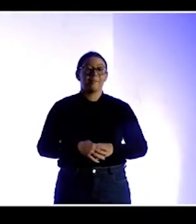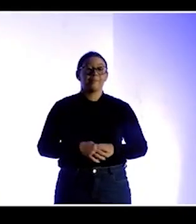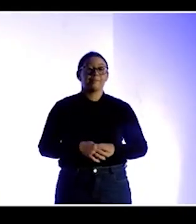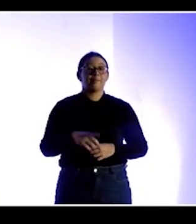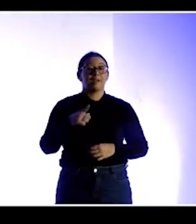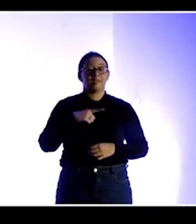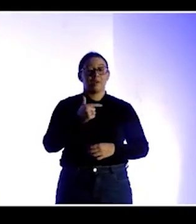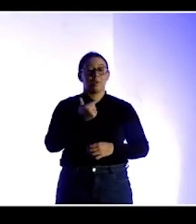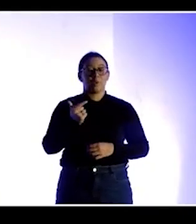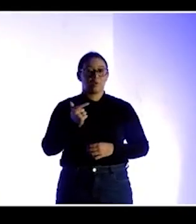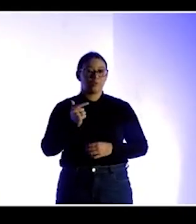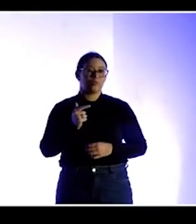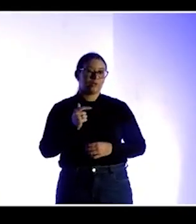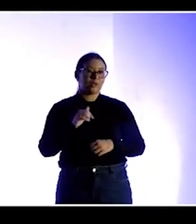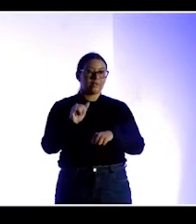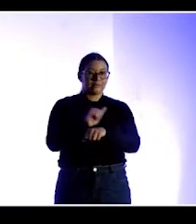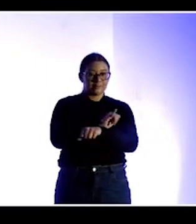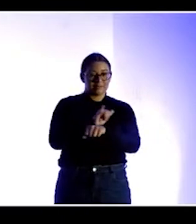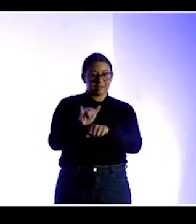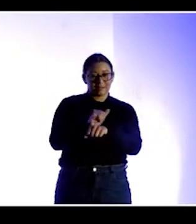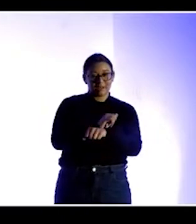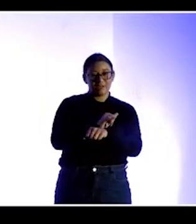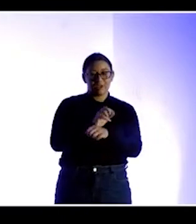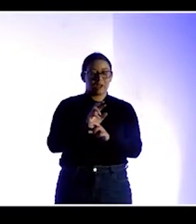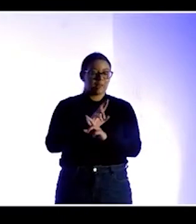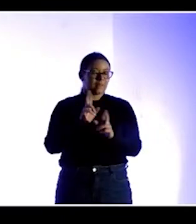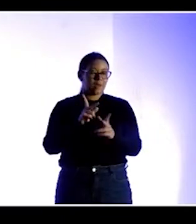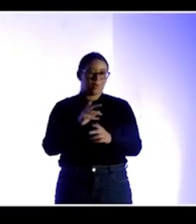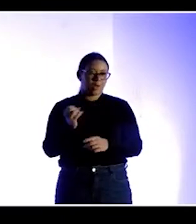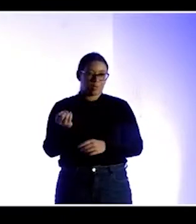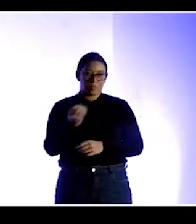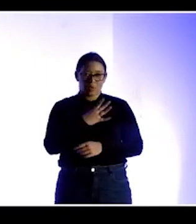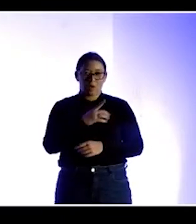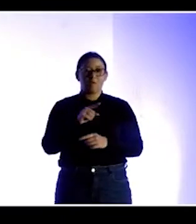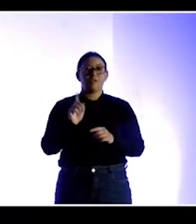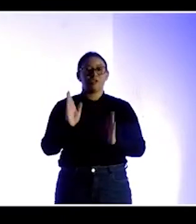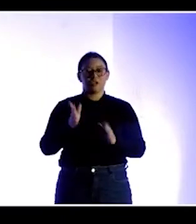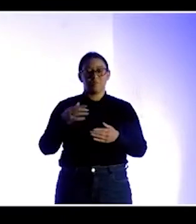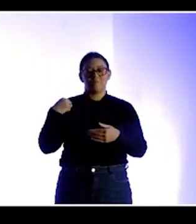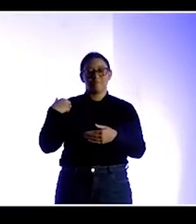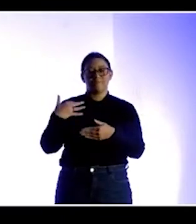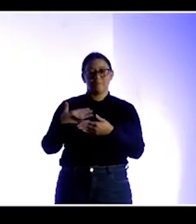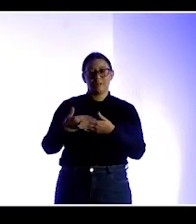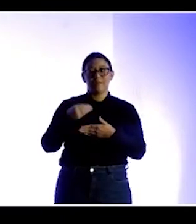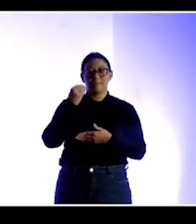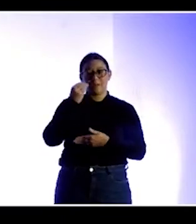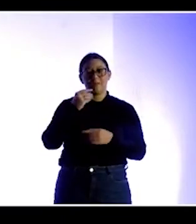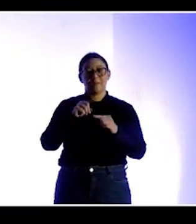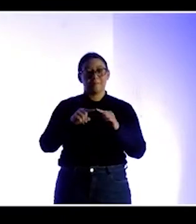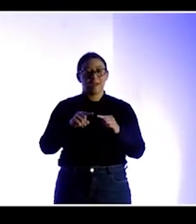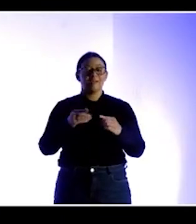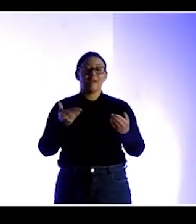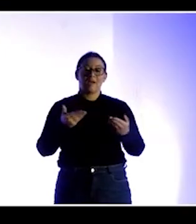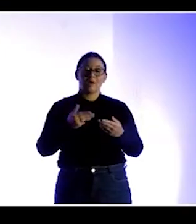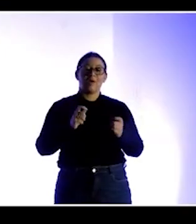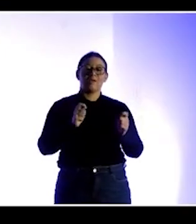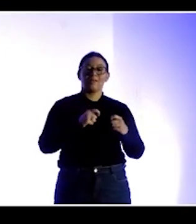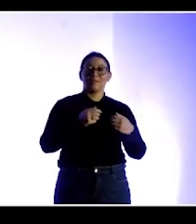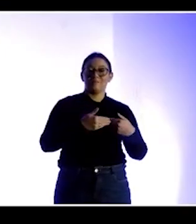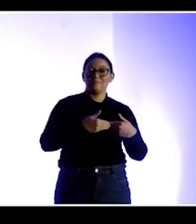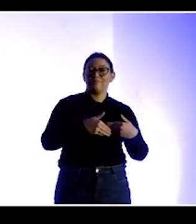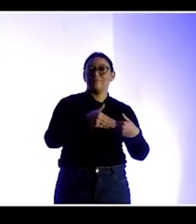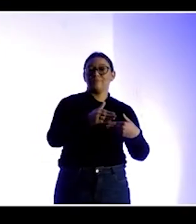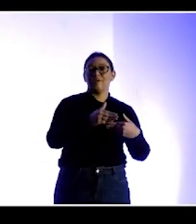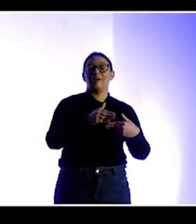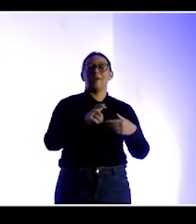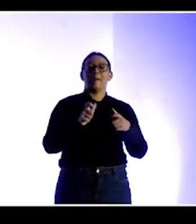energia. Não é nova, né, mas ela está sendo agora trazida para o palco para atender às